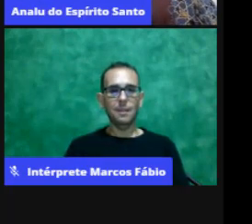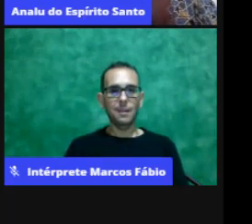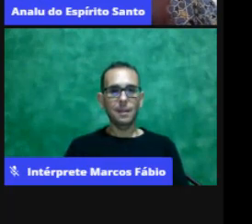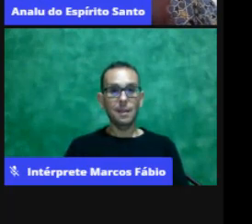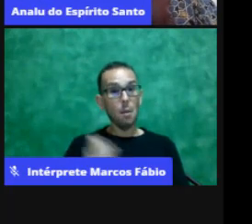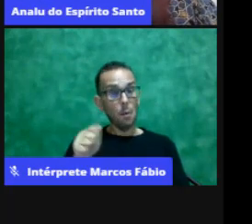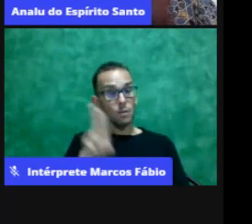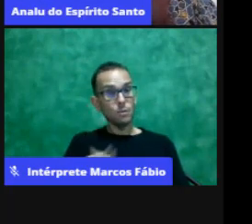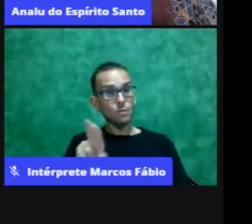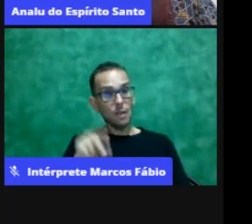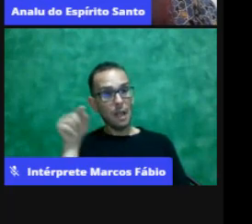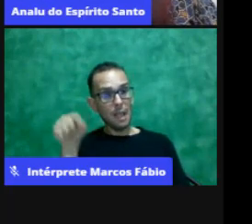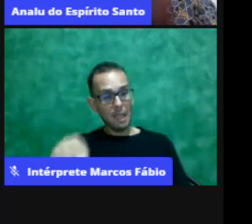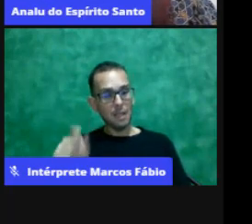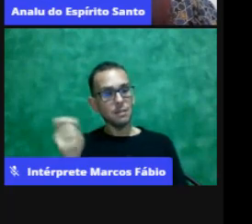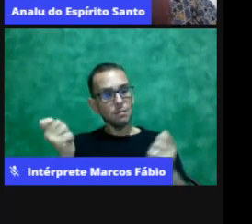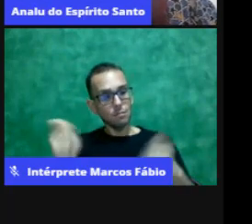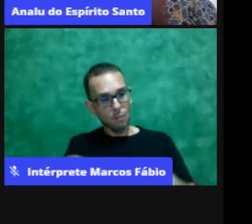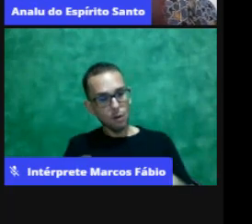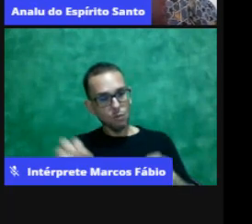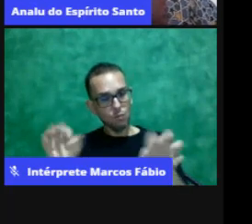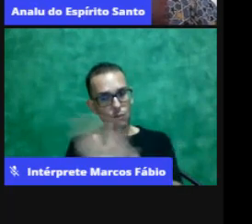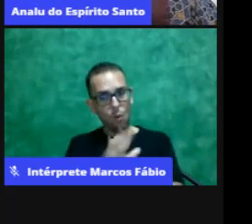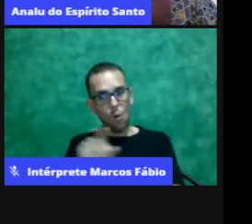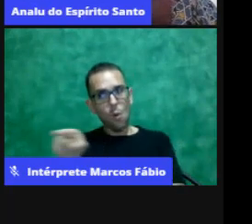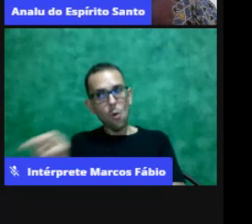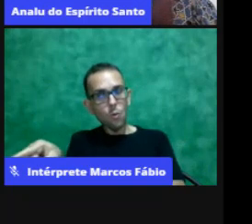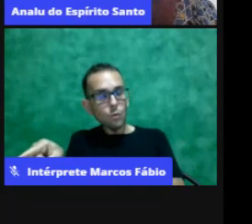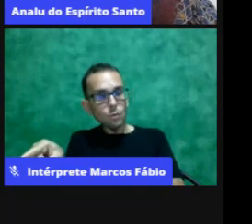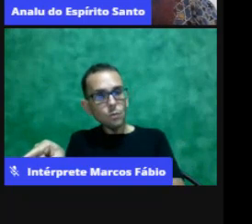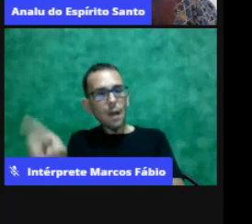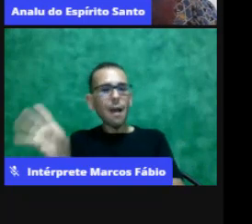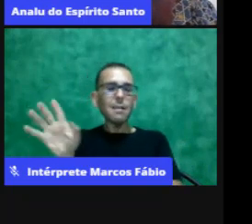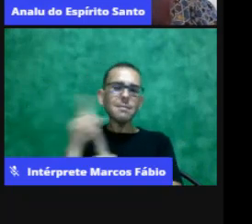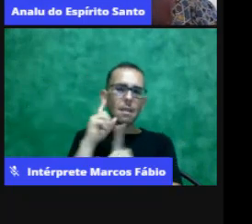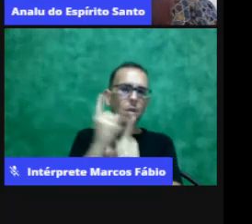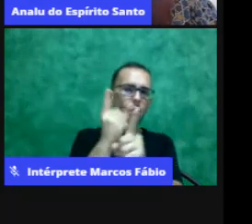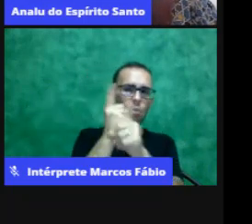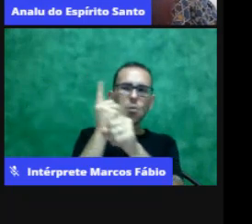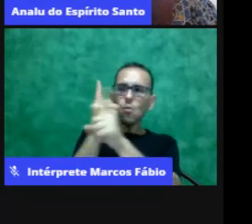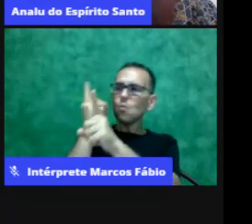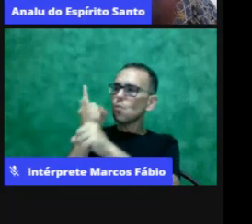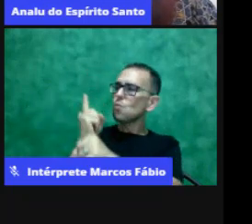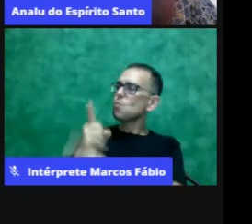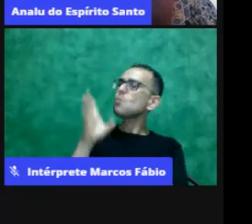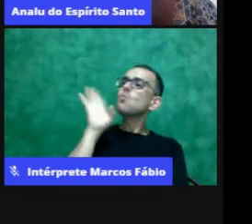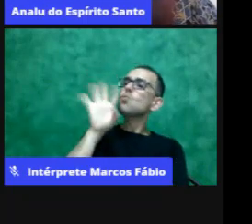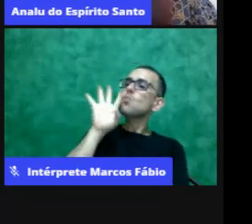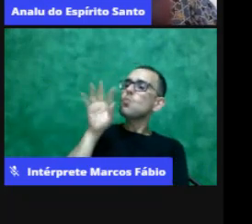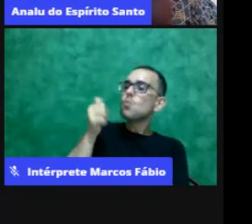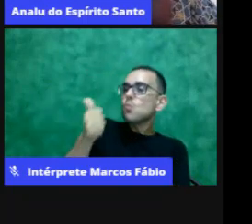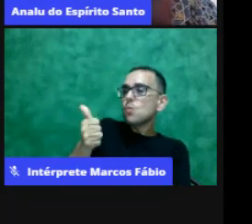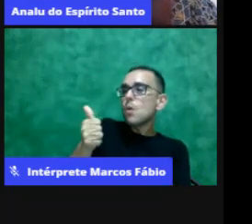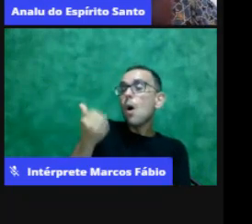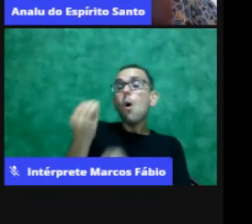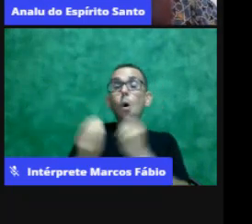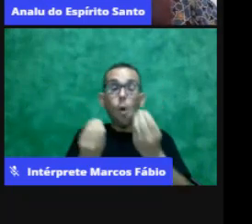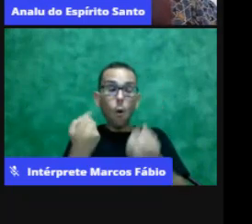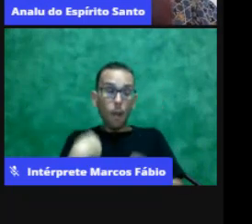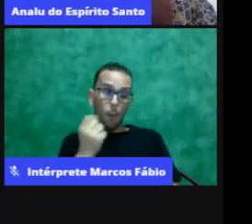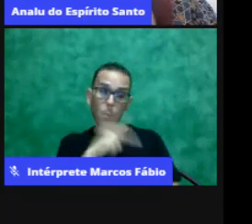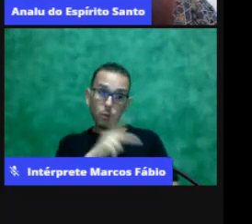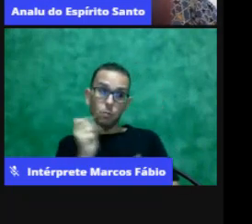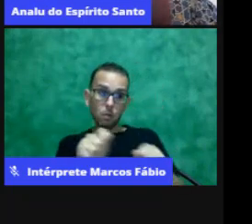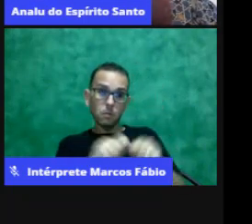usar o conteúdo que já tem pronto lá para mandar, porque às vezes tem sim conteúdos legais que as crianças vão gostar, como você, professor, pode